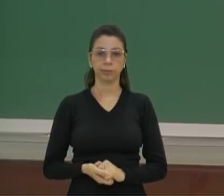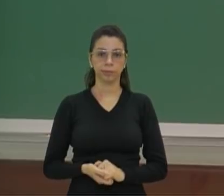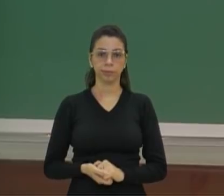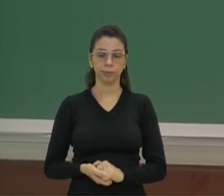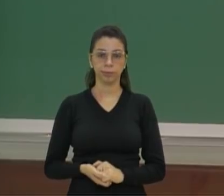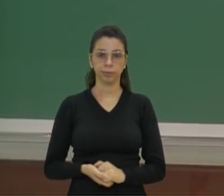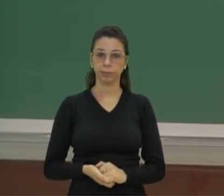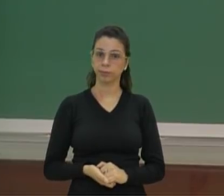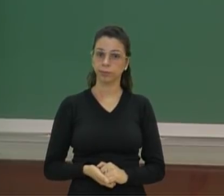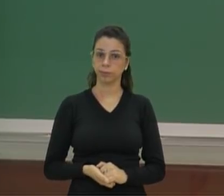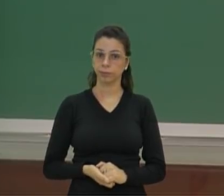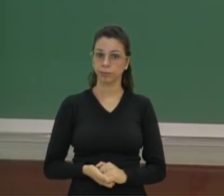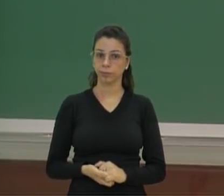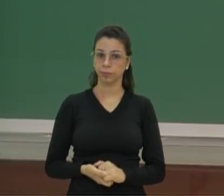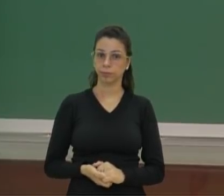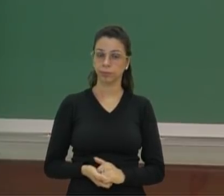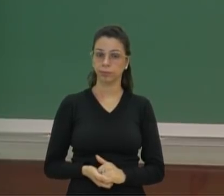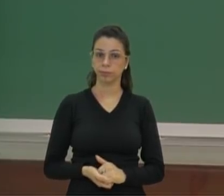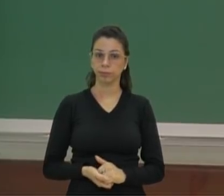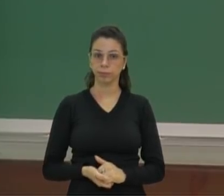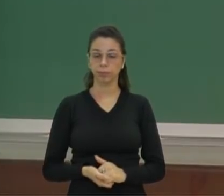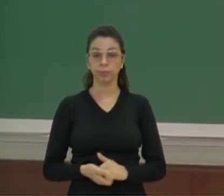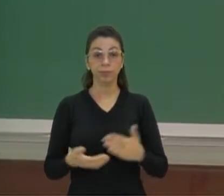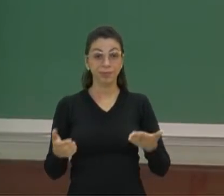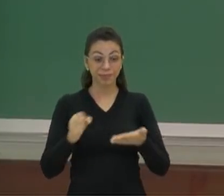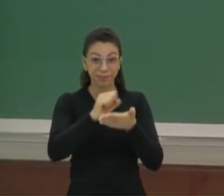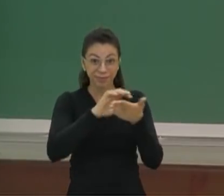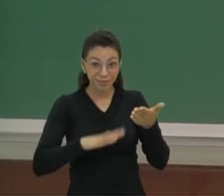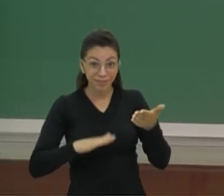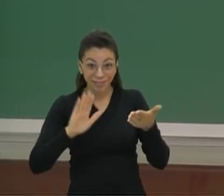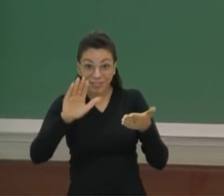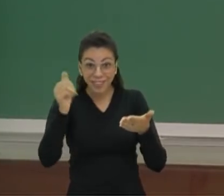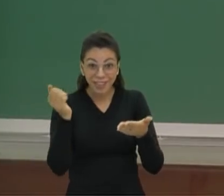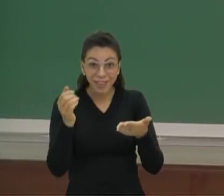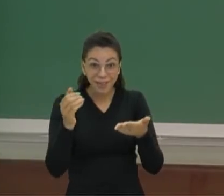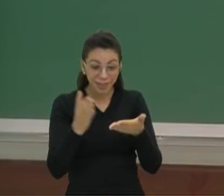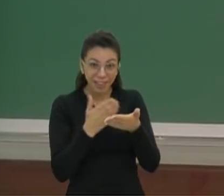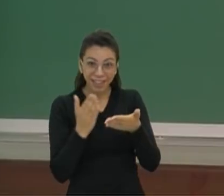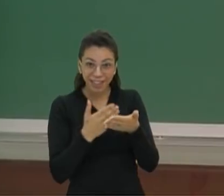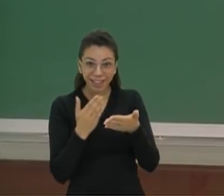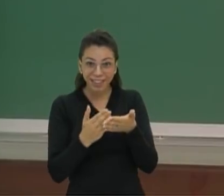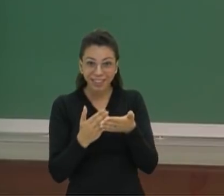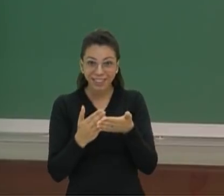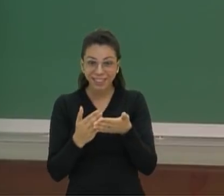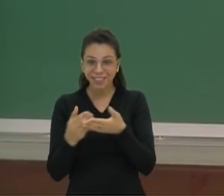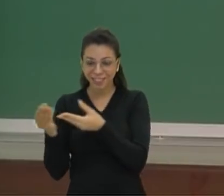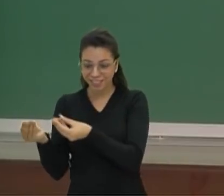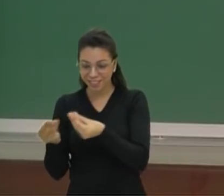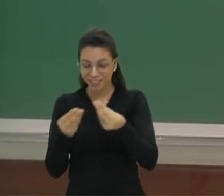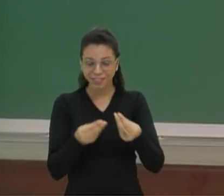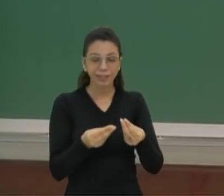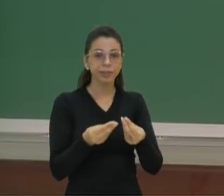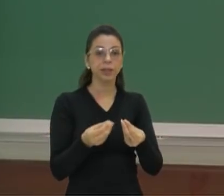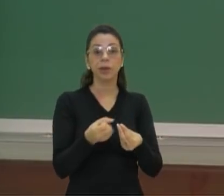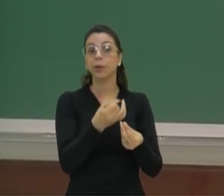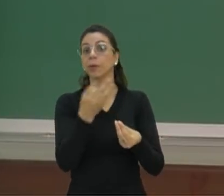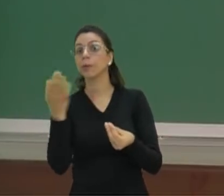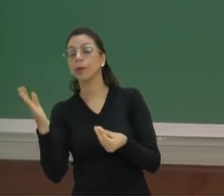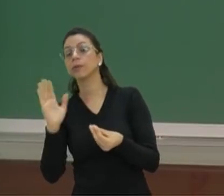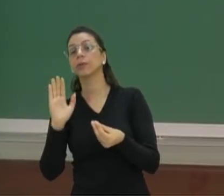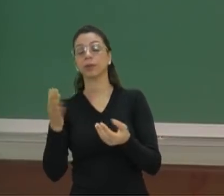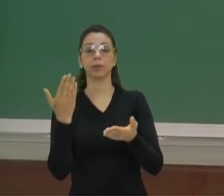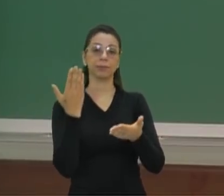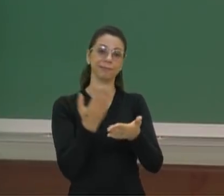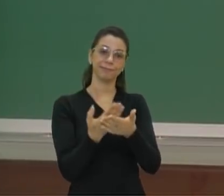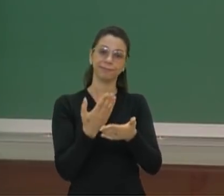E nós vamos para a nossa atividade de hoje. Pegou o caderno? Eu sabia que você não tinha largado esse caderno. Quanta coisa que nós vimos